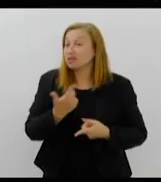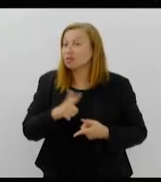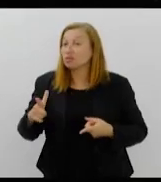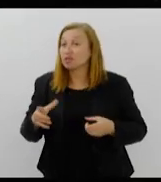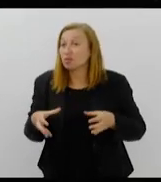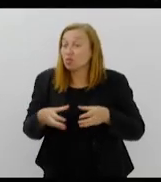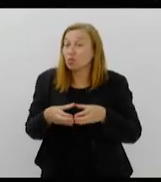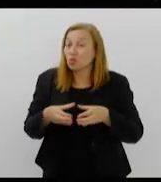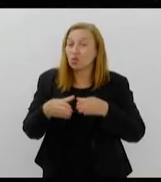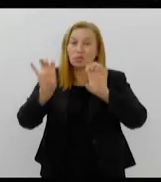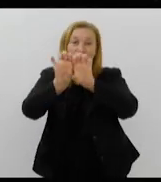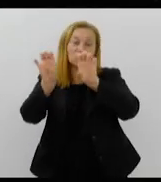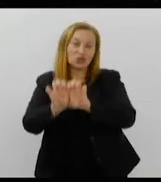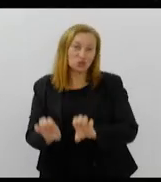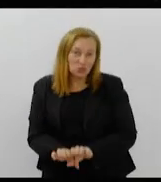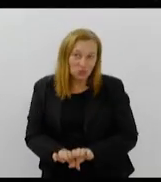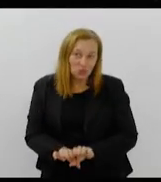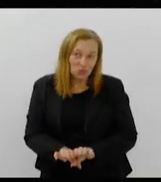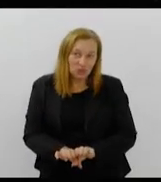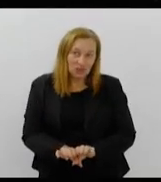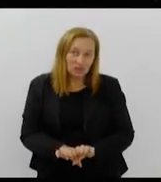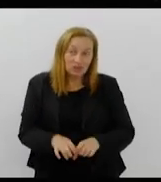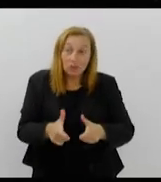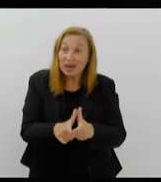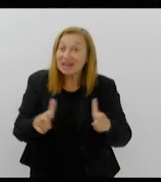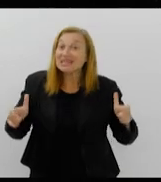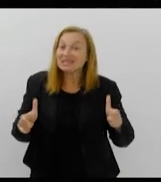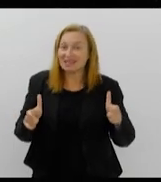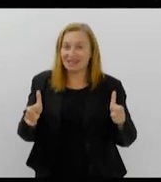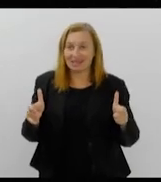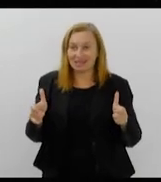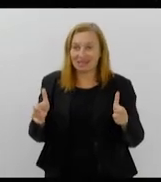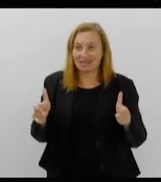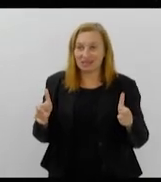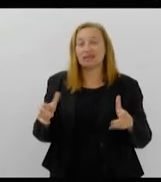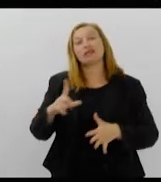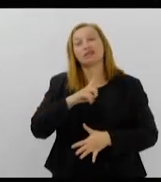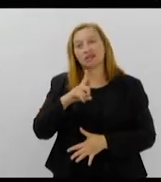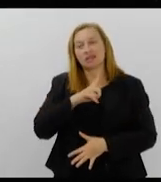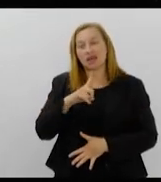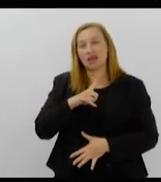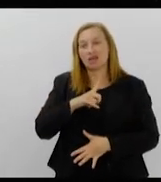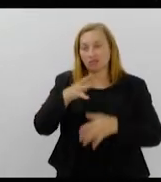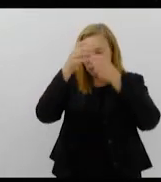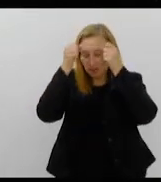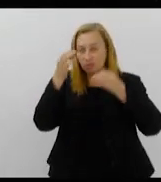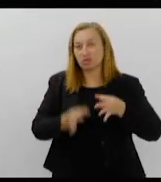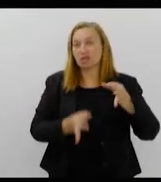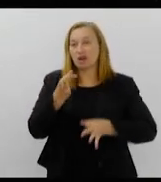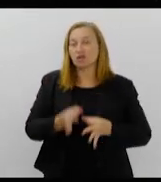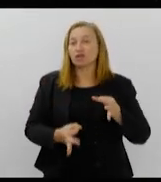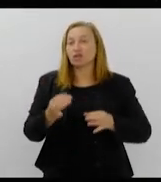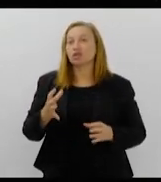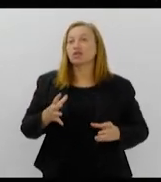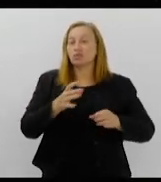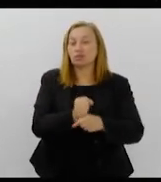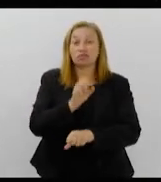corpo instrutivo com a dimensão que tem o Tribunal de Contas do